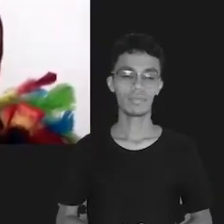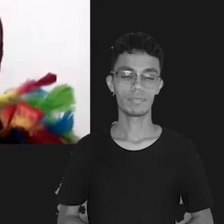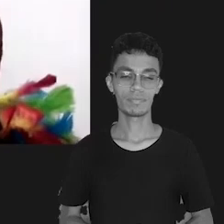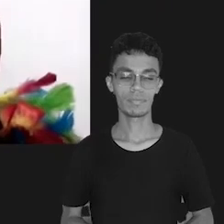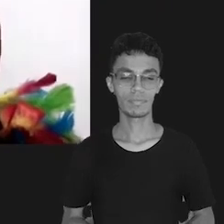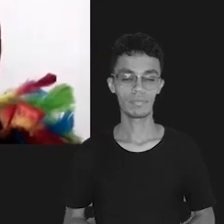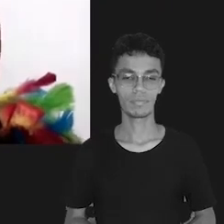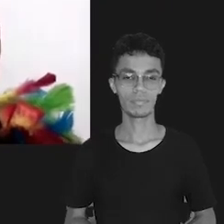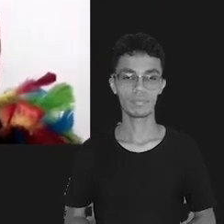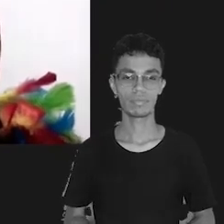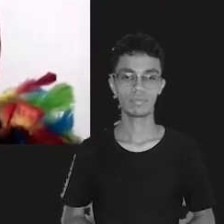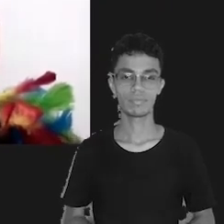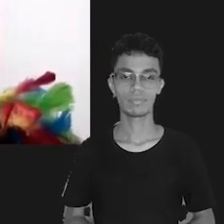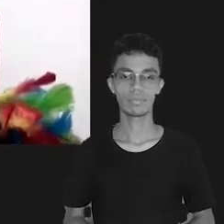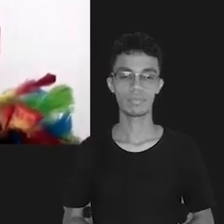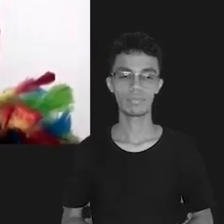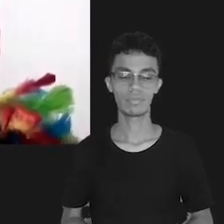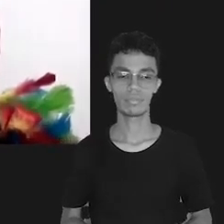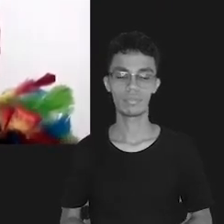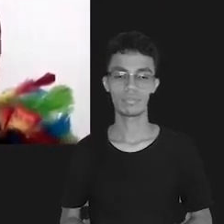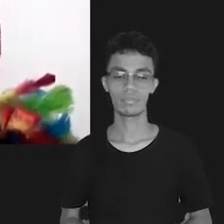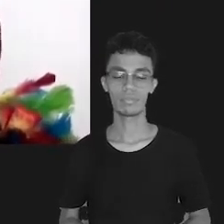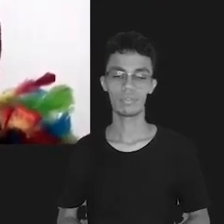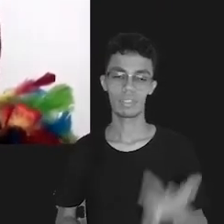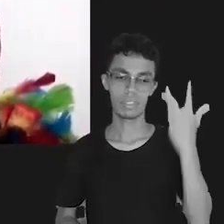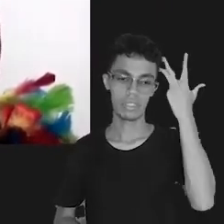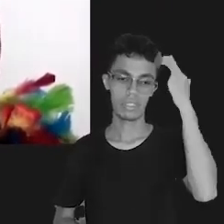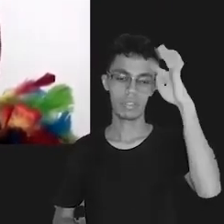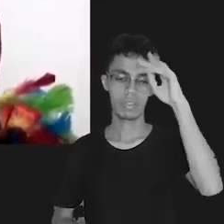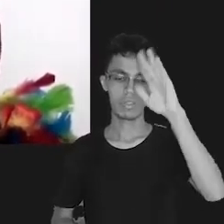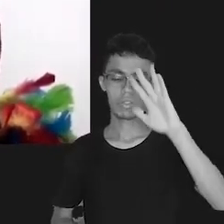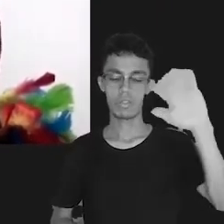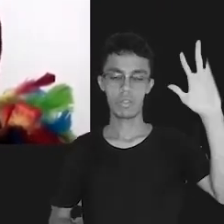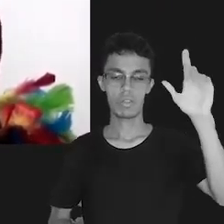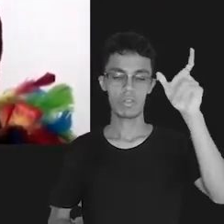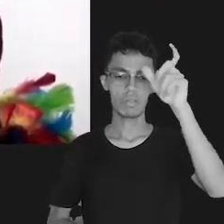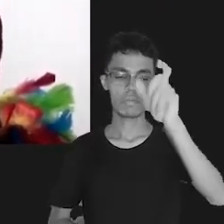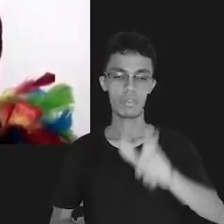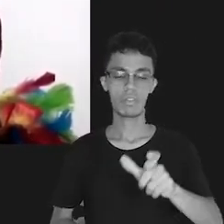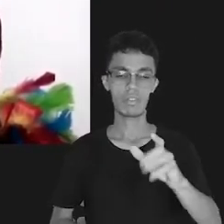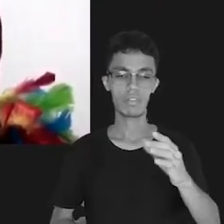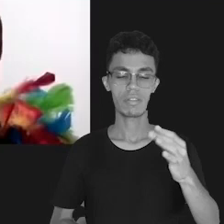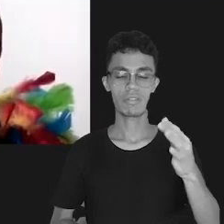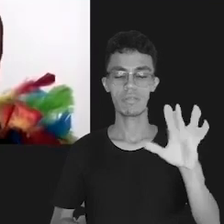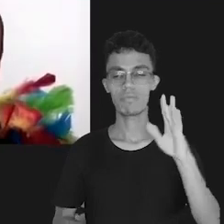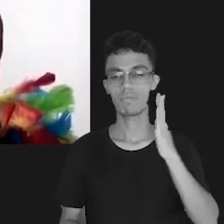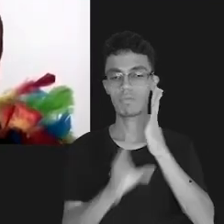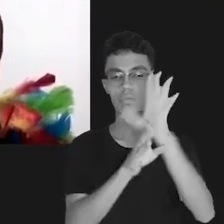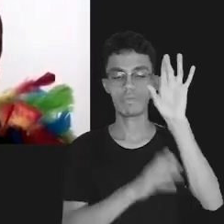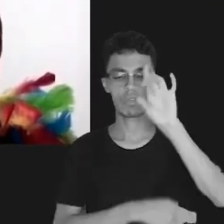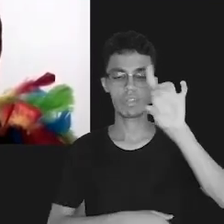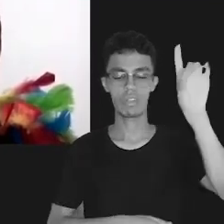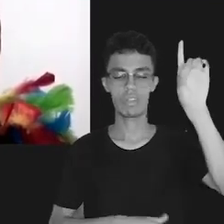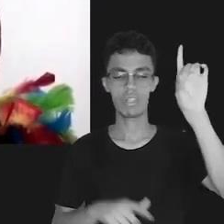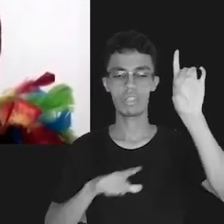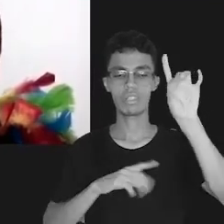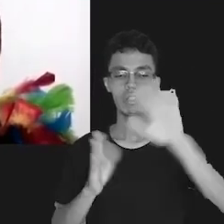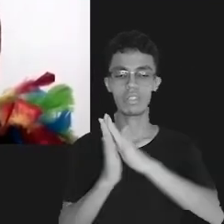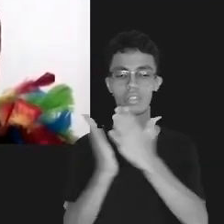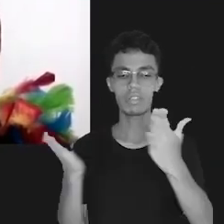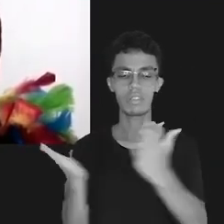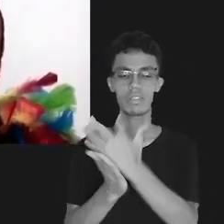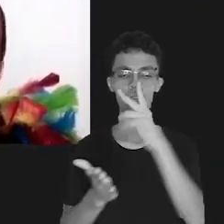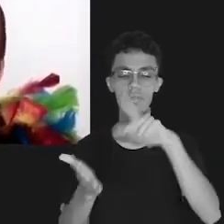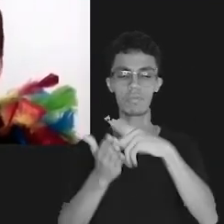Aqui eu queria falar, não sei sobre o sonho eudístico, mas como a pessoa falou aí de encontrar Deus, ela tem um livro, né, que